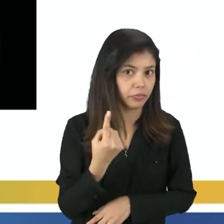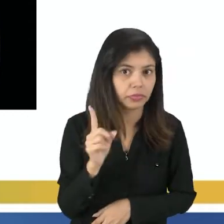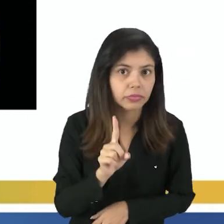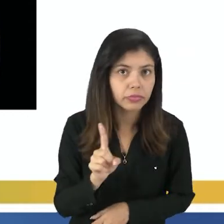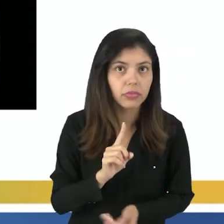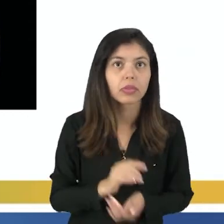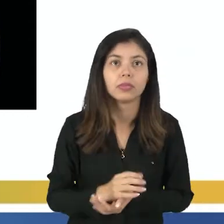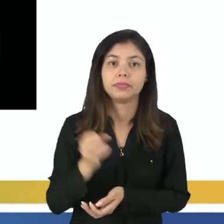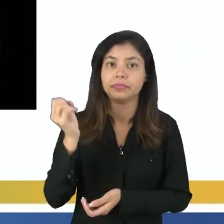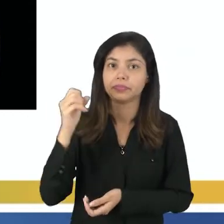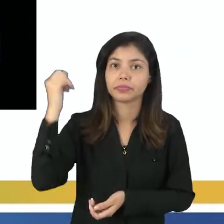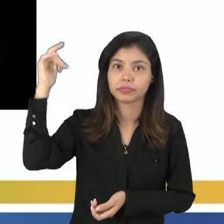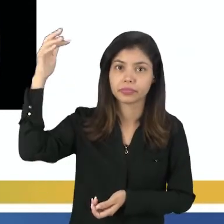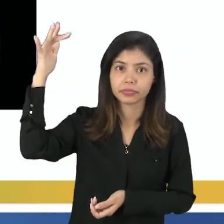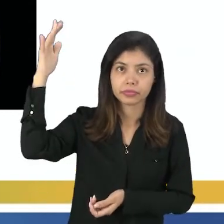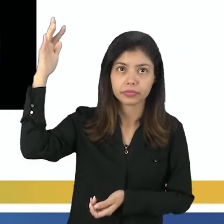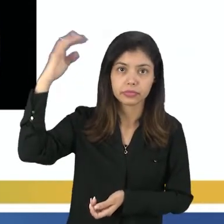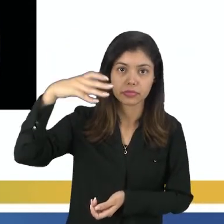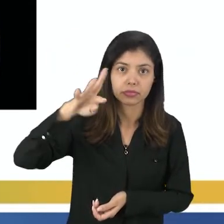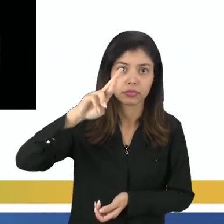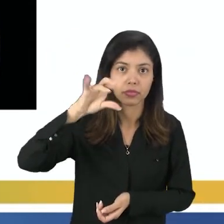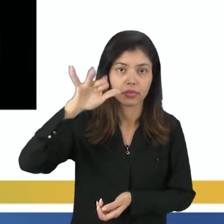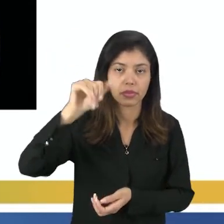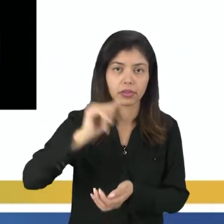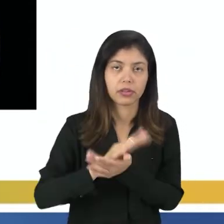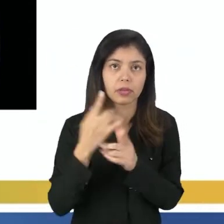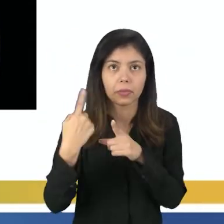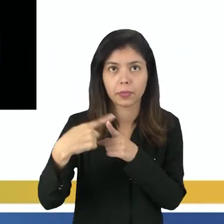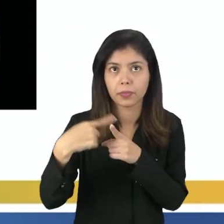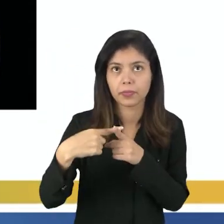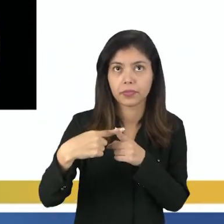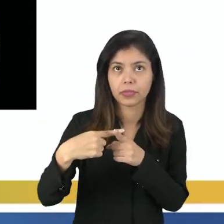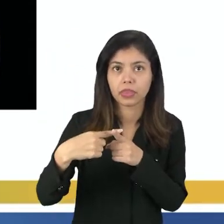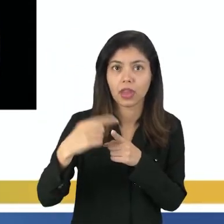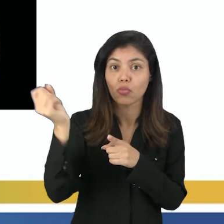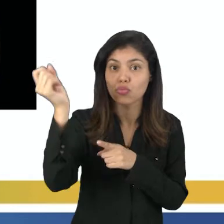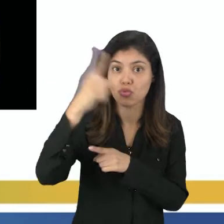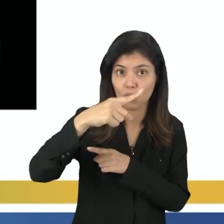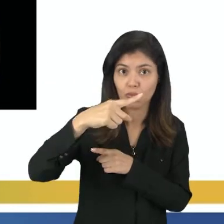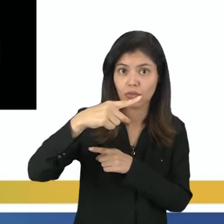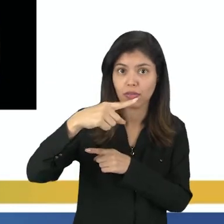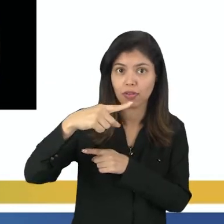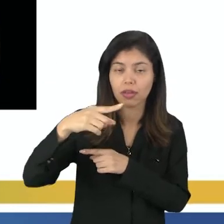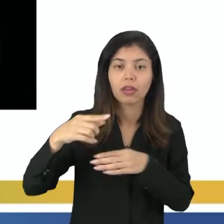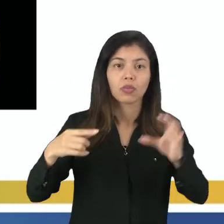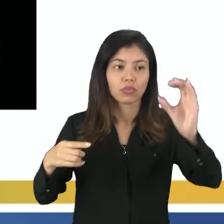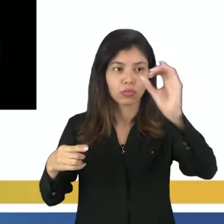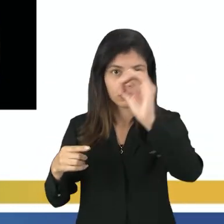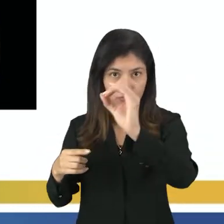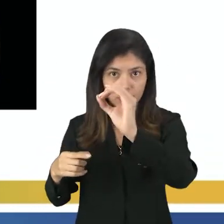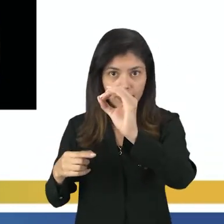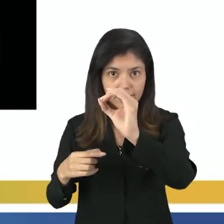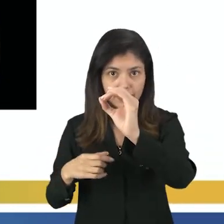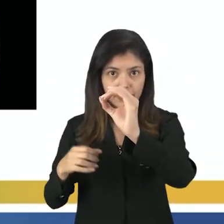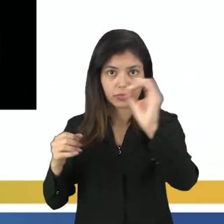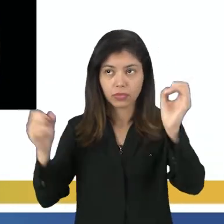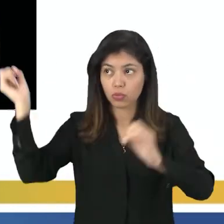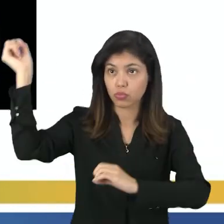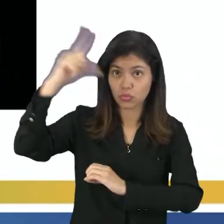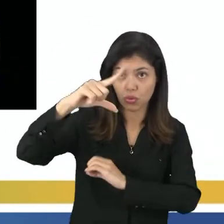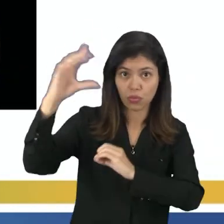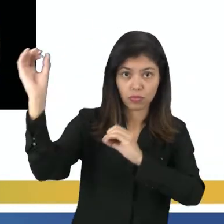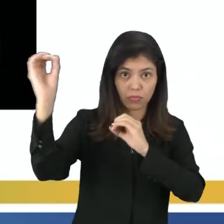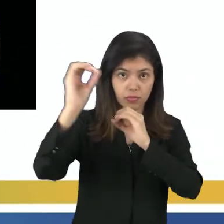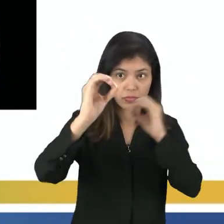ela brilha porque ela reflete ali uma parte da luz do Sol, né? O Sol ilumina a Lua e nós enxergamos